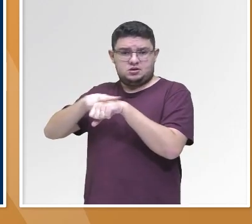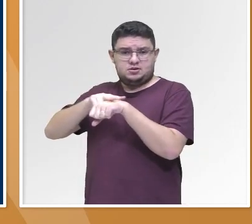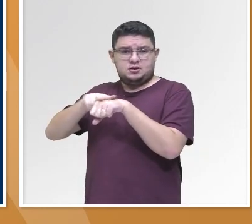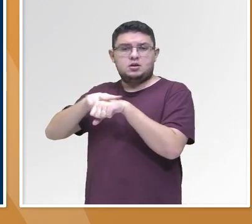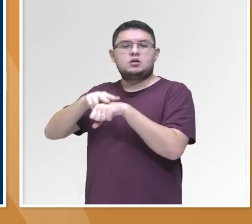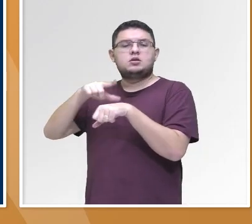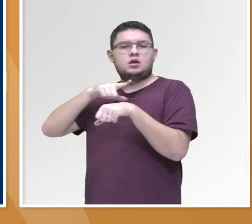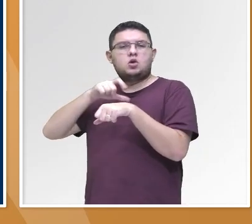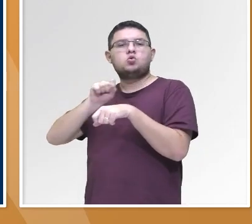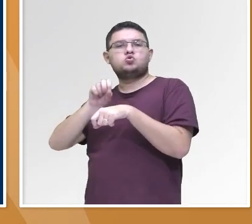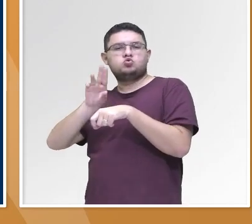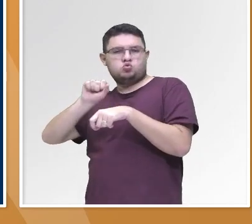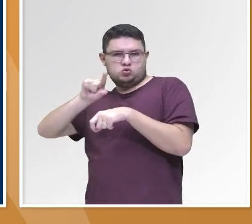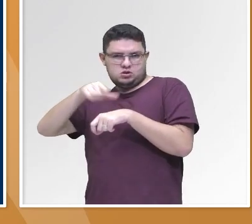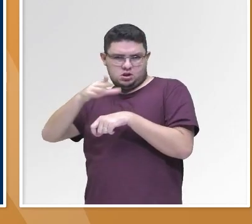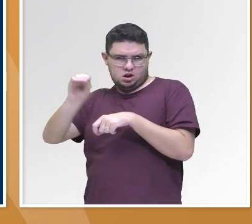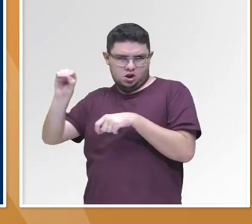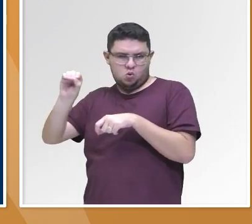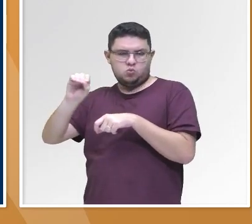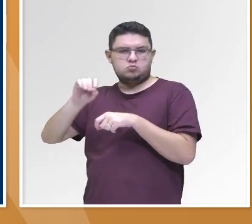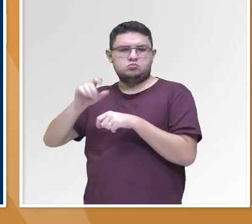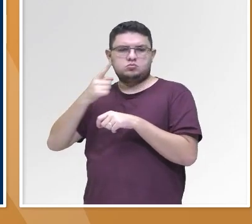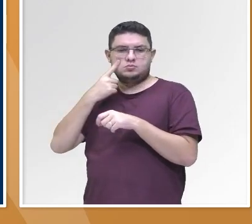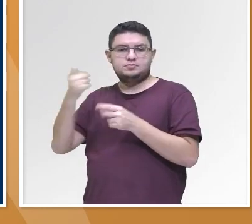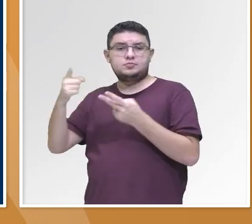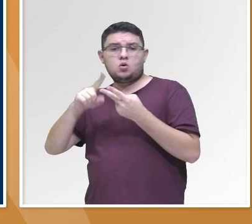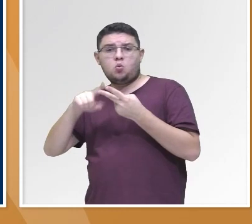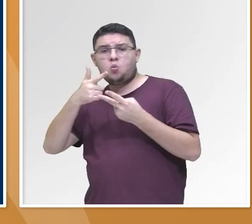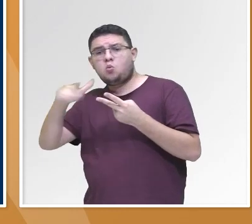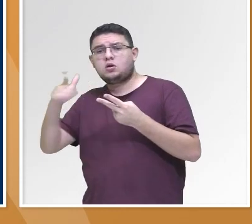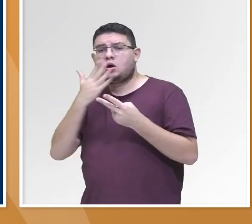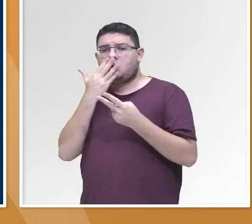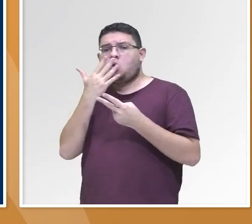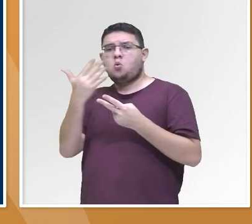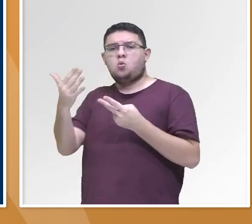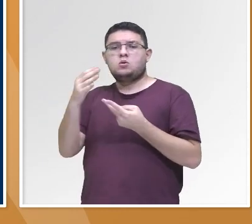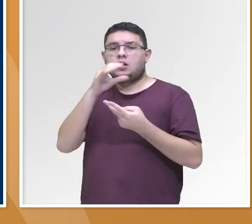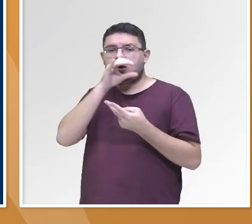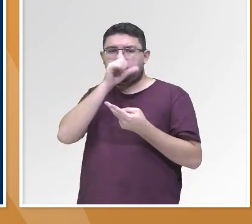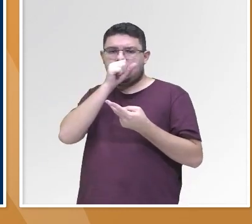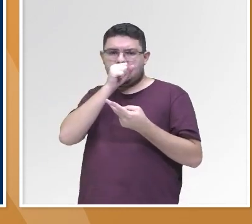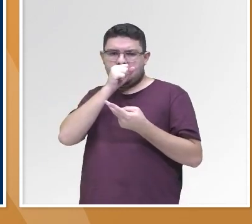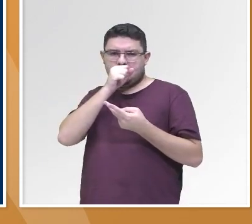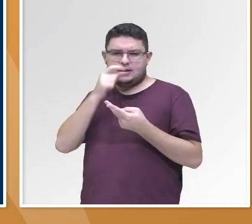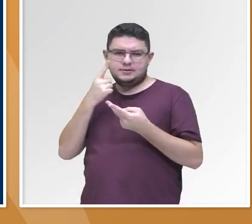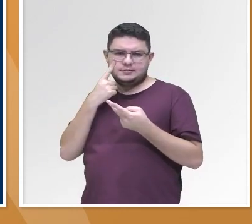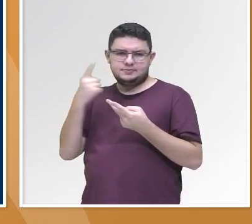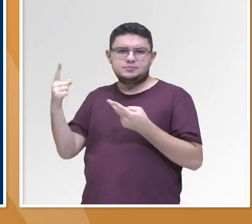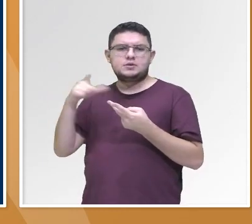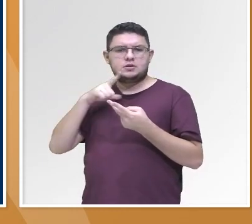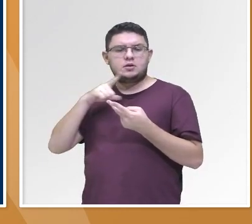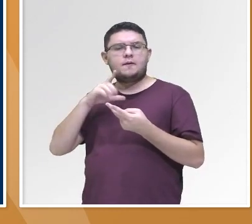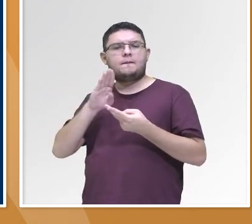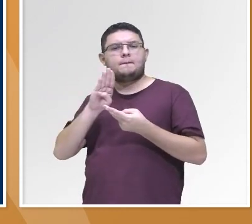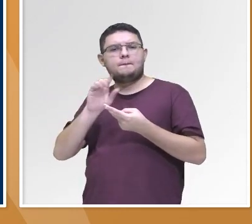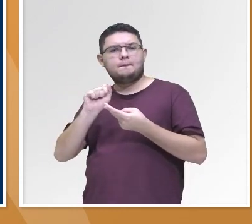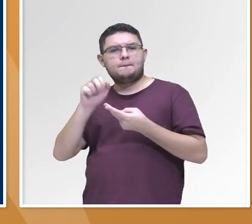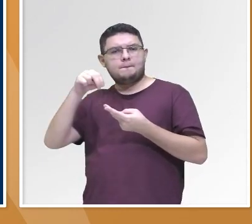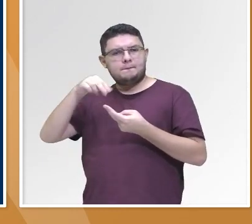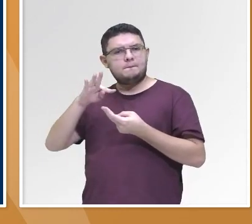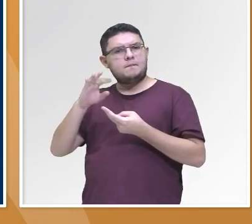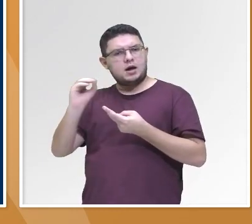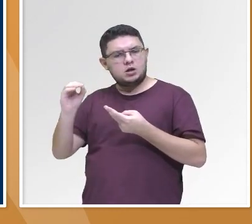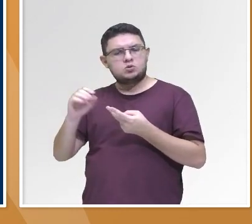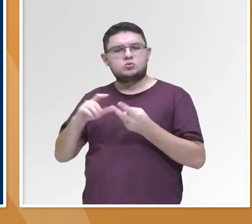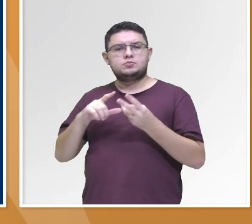Depois, ali nessa cor parecida com laranja, não sei nem bem descrever, vamos dizer que é o laranja. Nós temos o povo banto. Em amarelo,